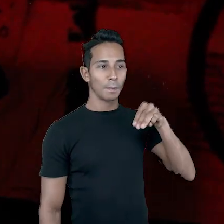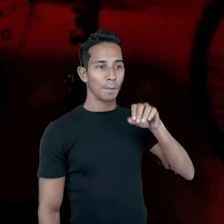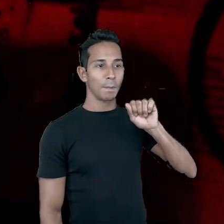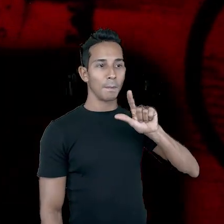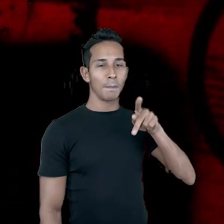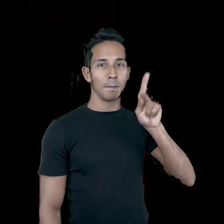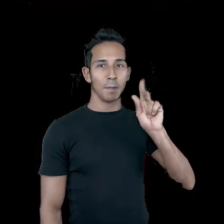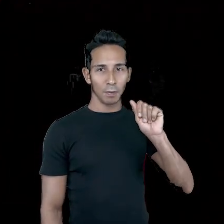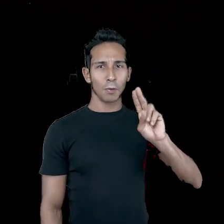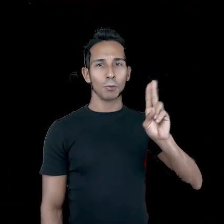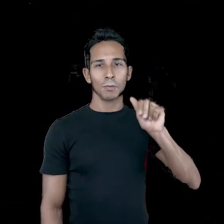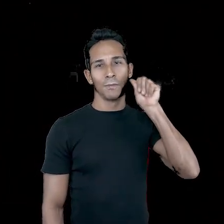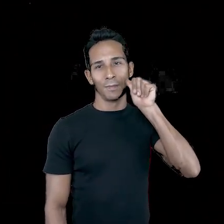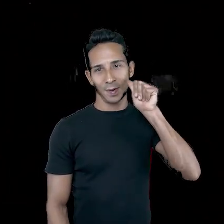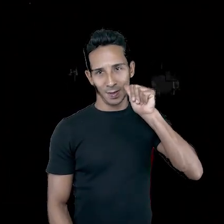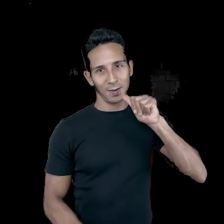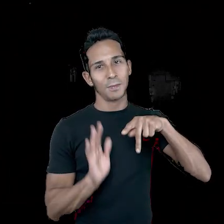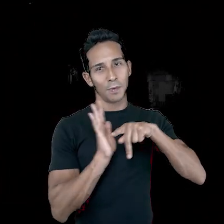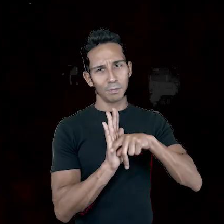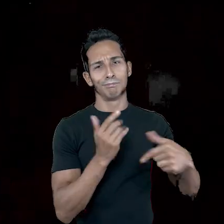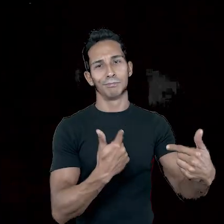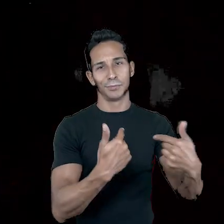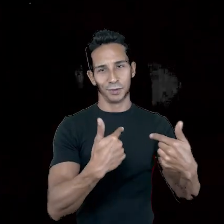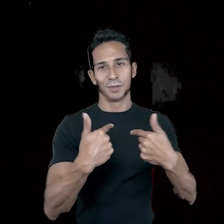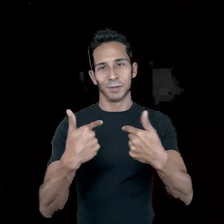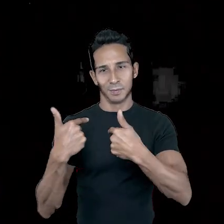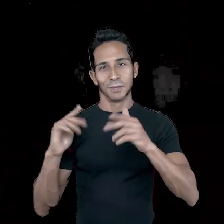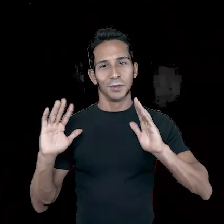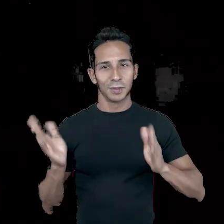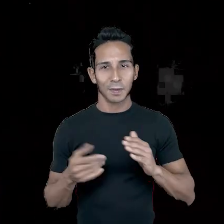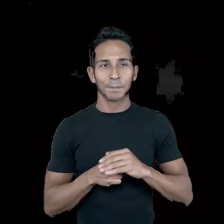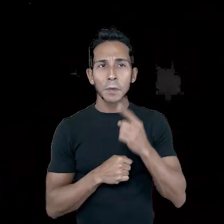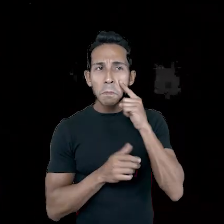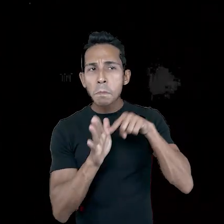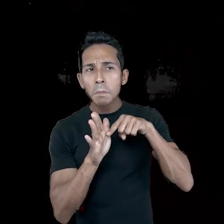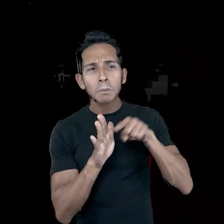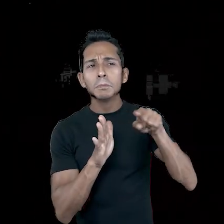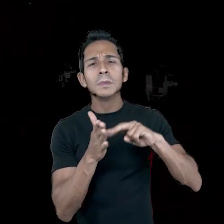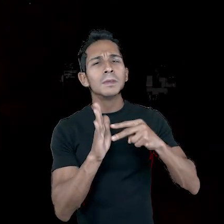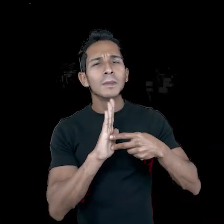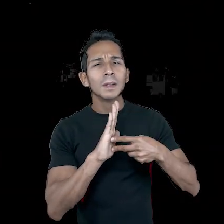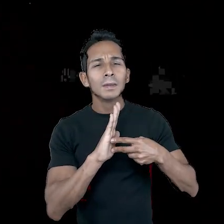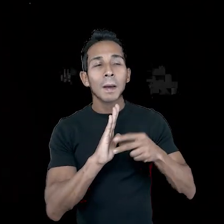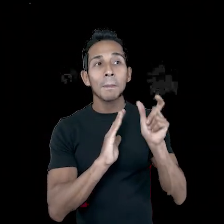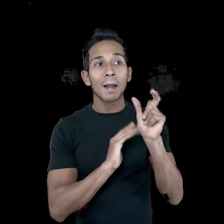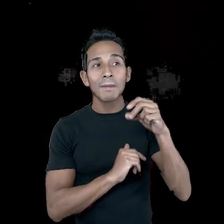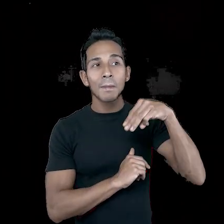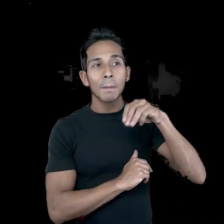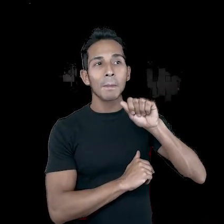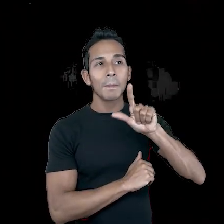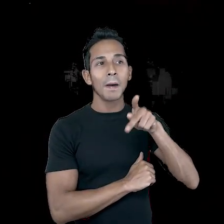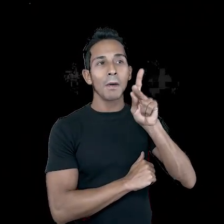pessoas. Malca já era um nome feminino, já era como me chamavam. Fui atrás do